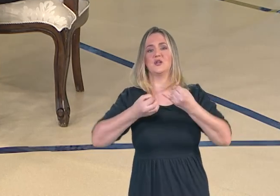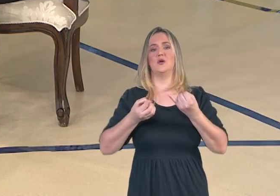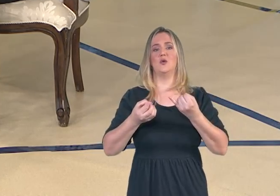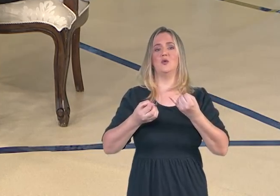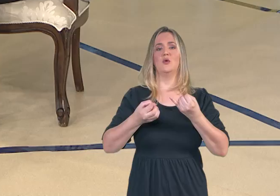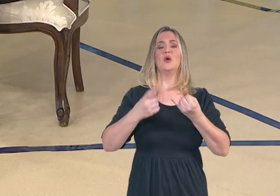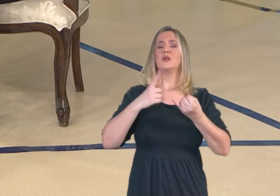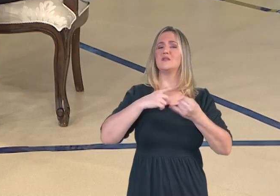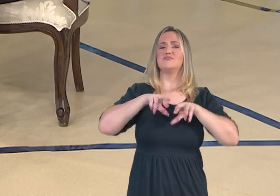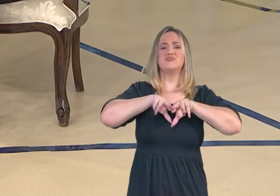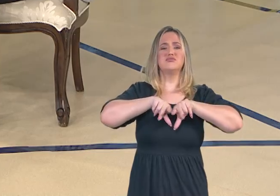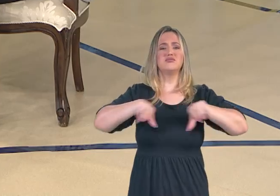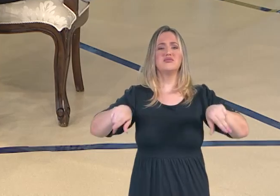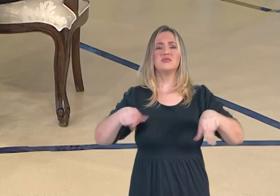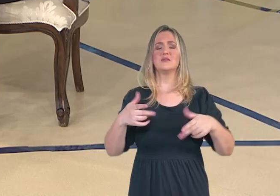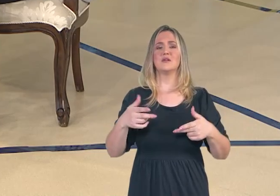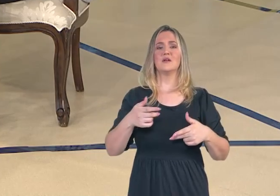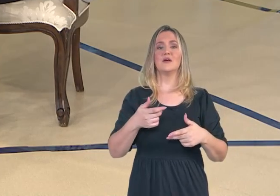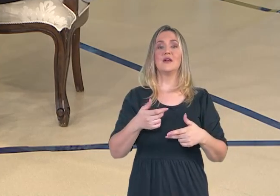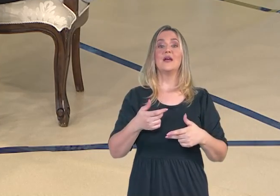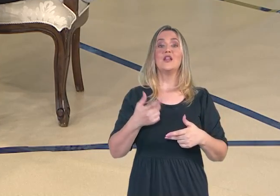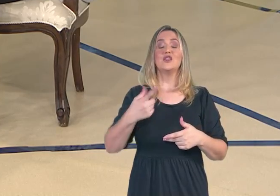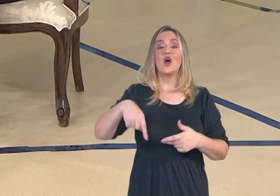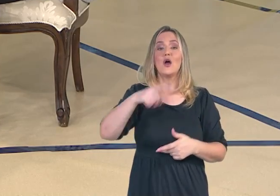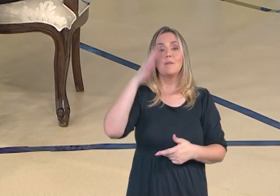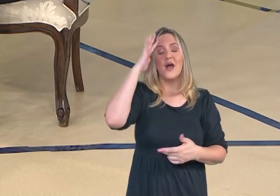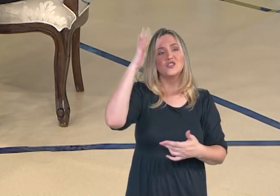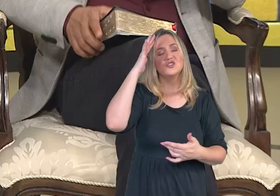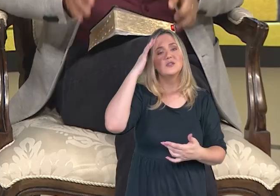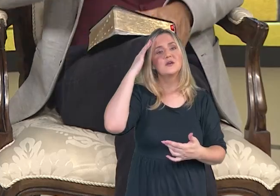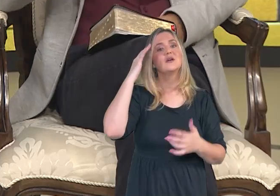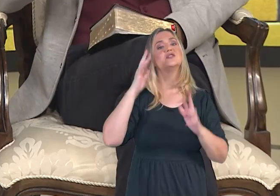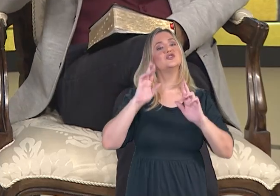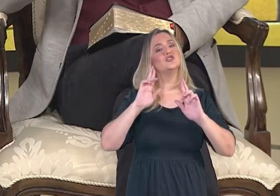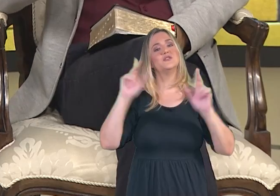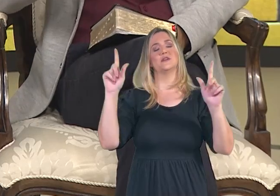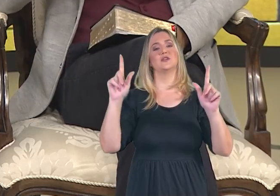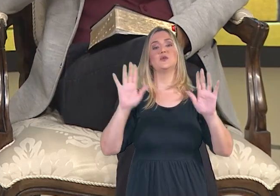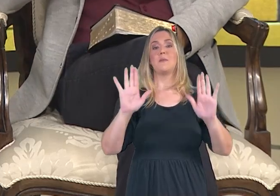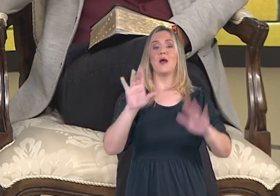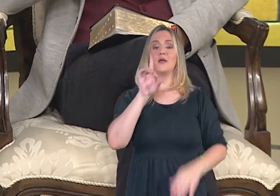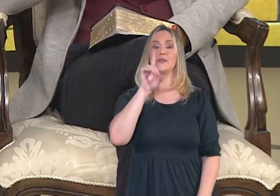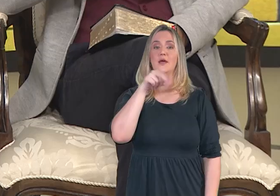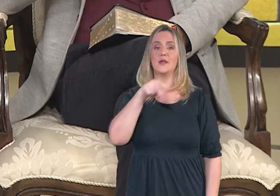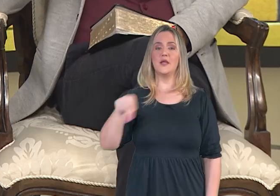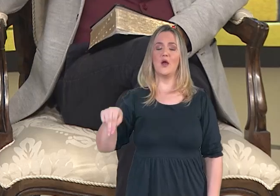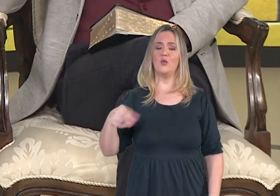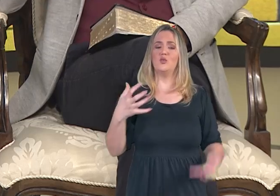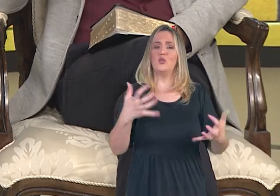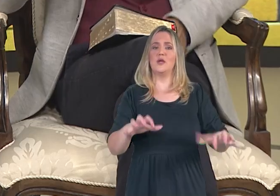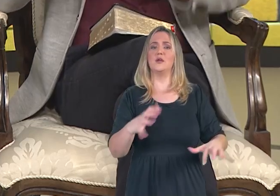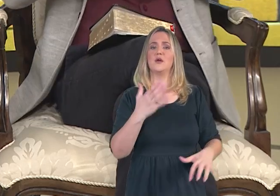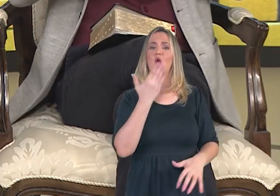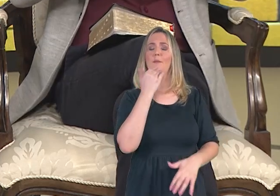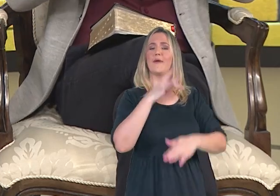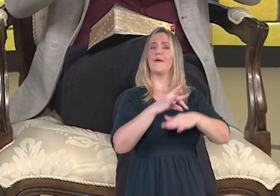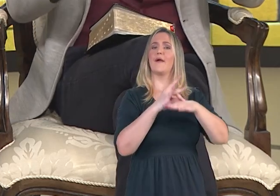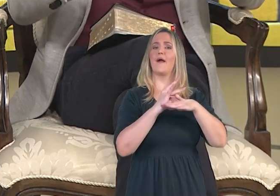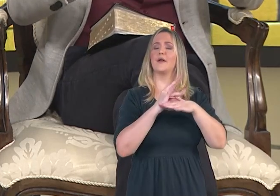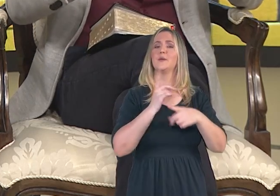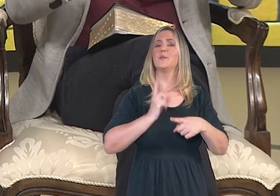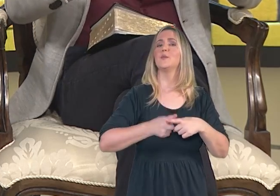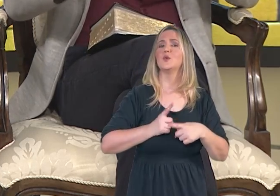ervilha, lentilhas, grão de bico, amendoim. Agora, seja como for, Daniel optou por um regime